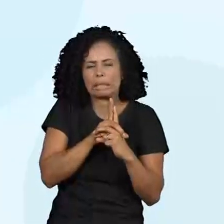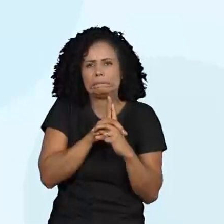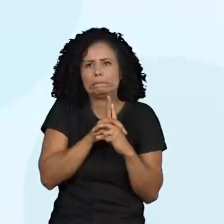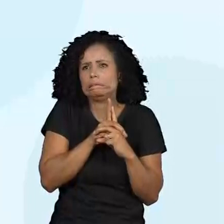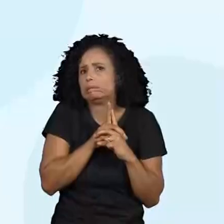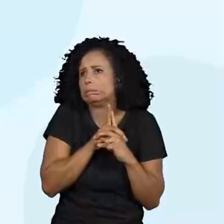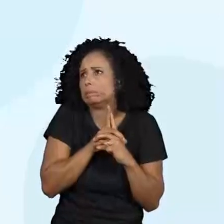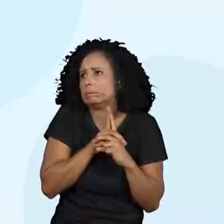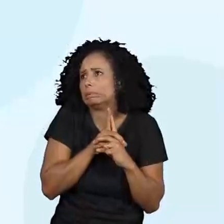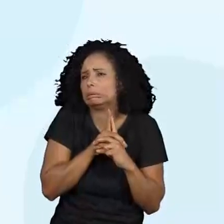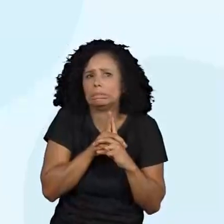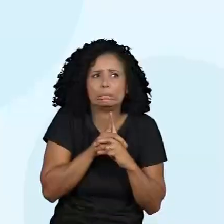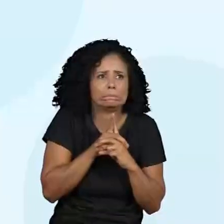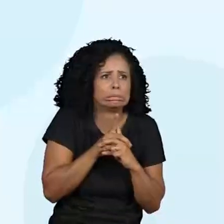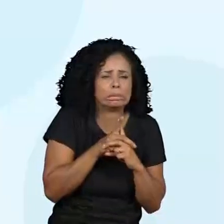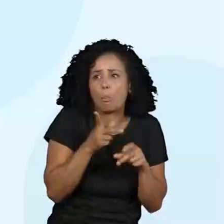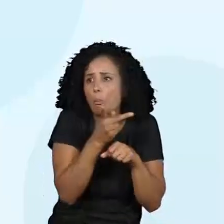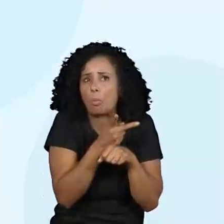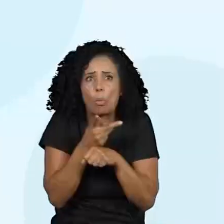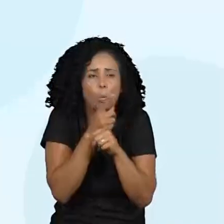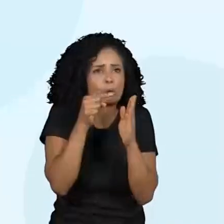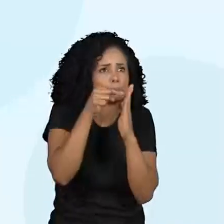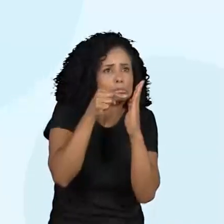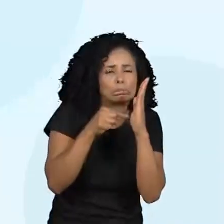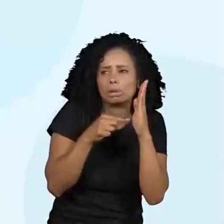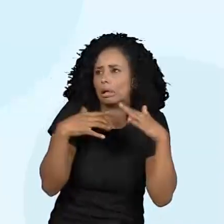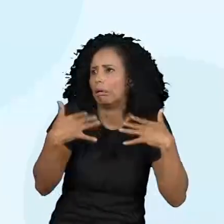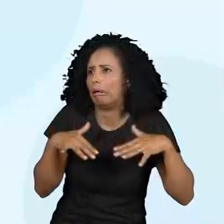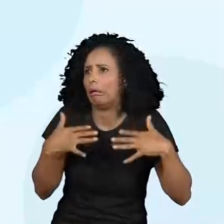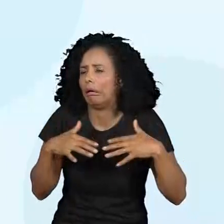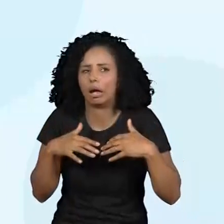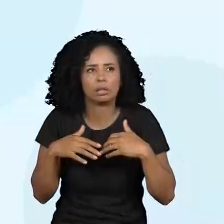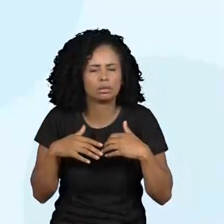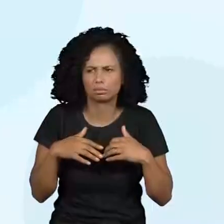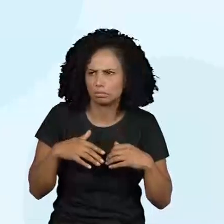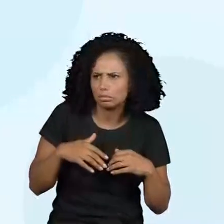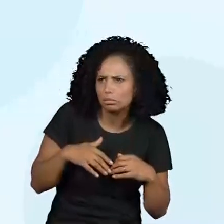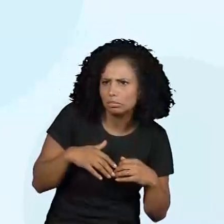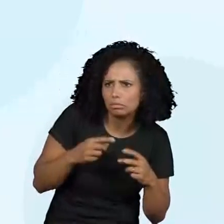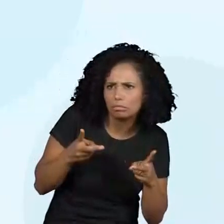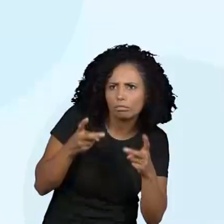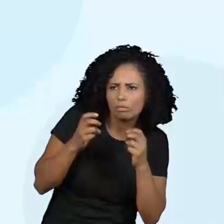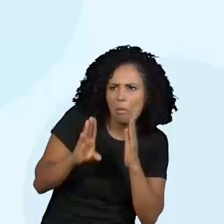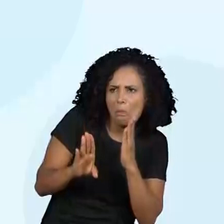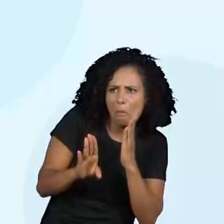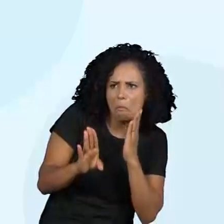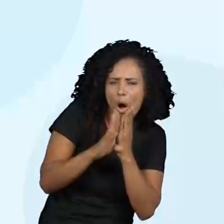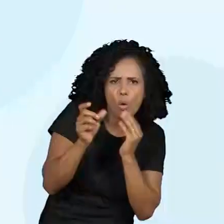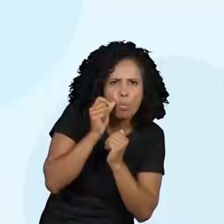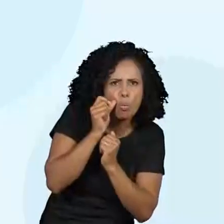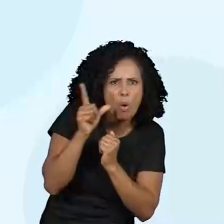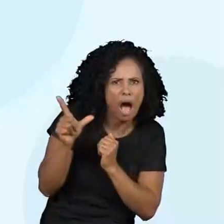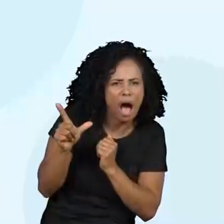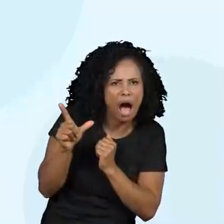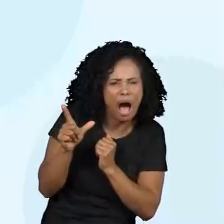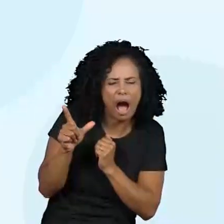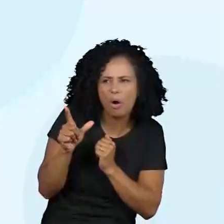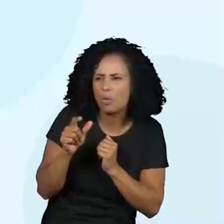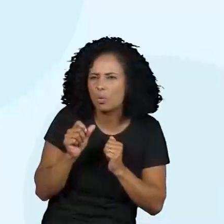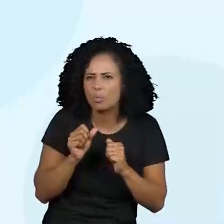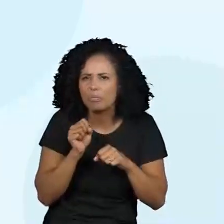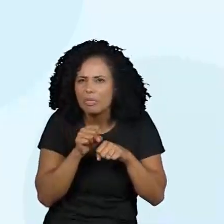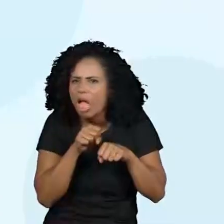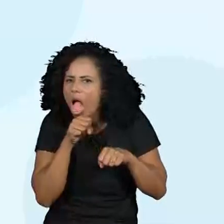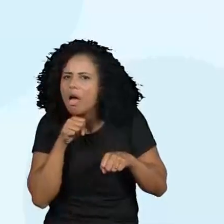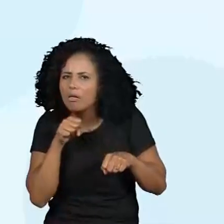sumido. Encontraram. Ouviram um miado. Assim que acenderam as luzes, viram